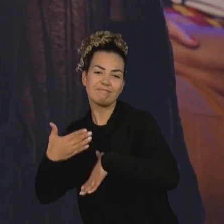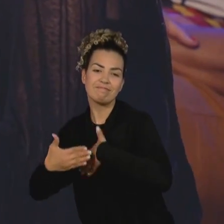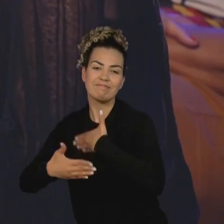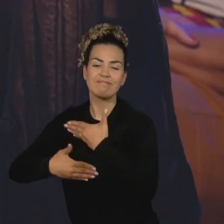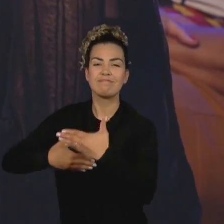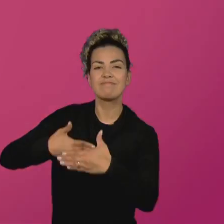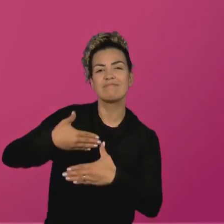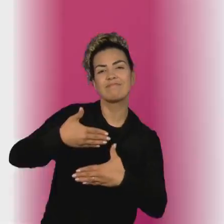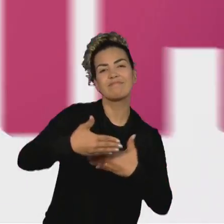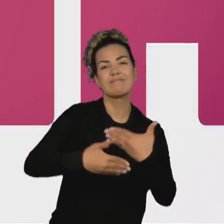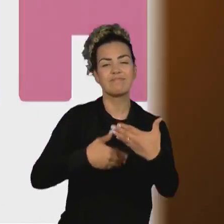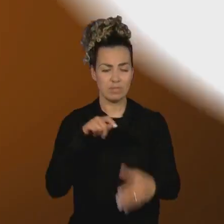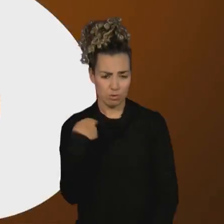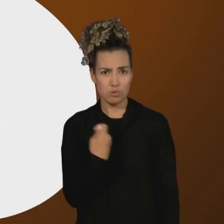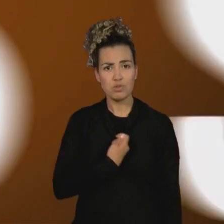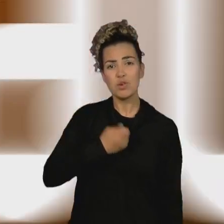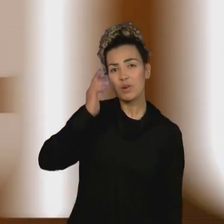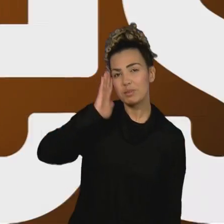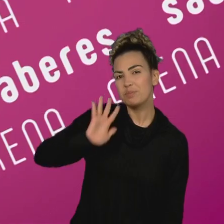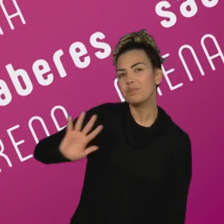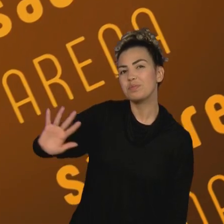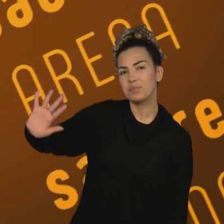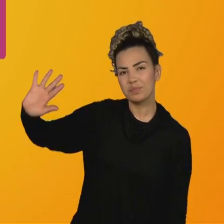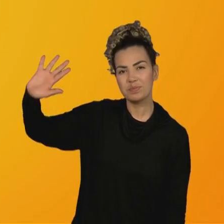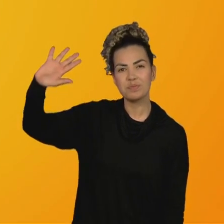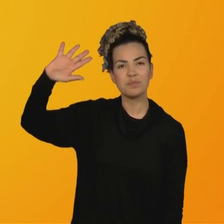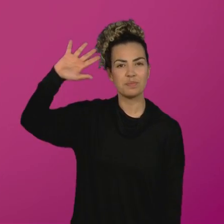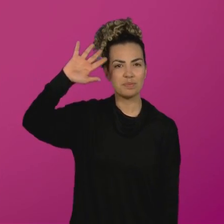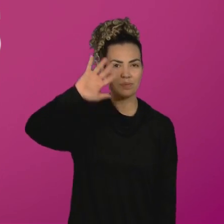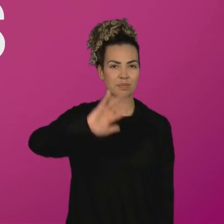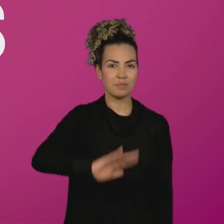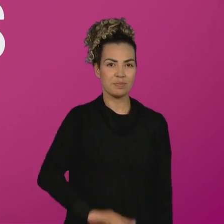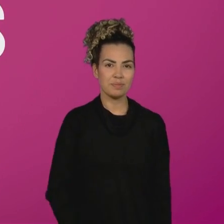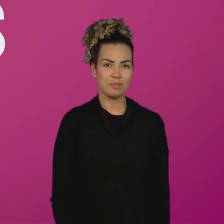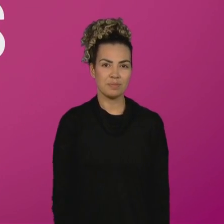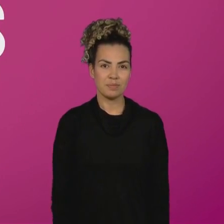You may say I'm a dreamer.